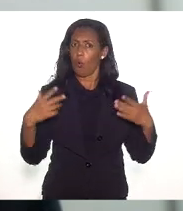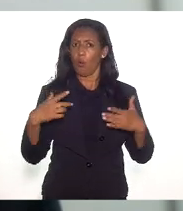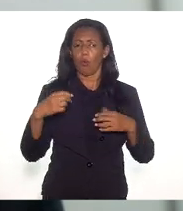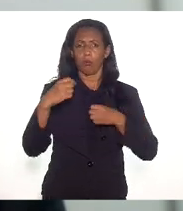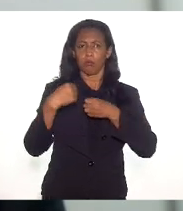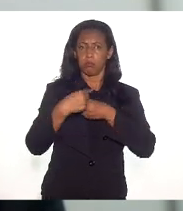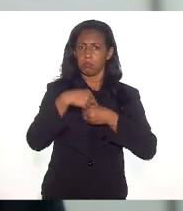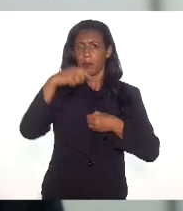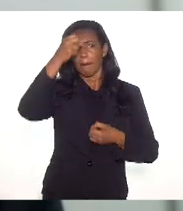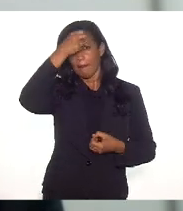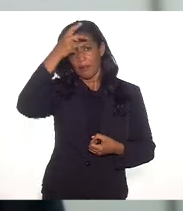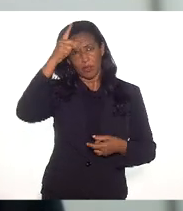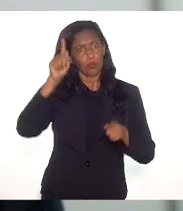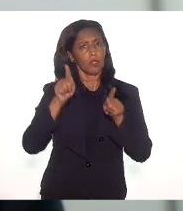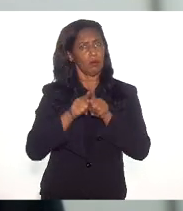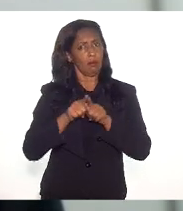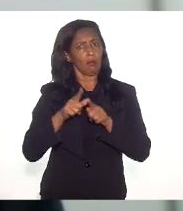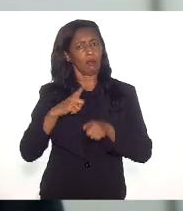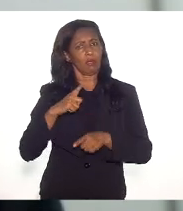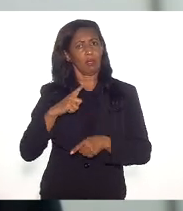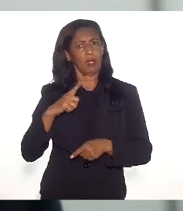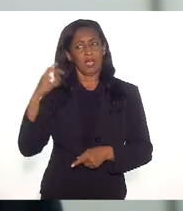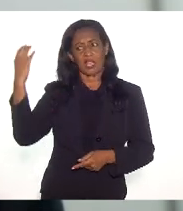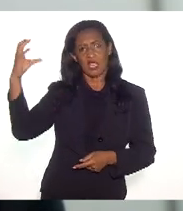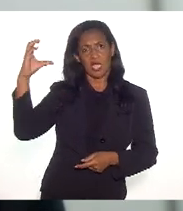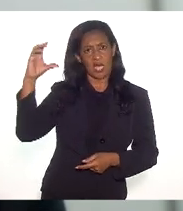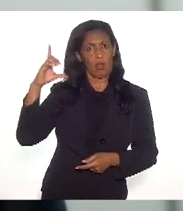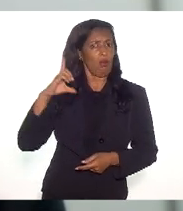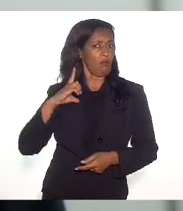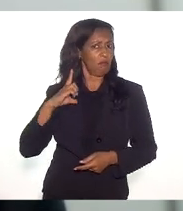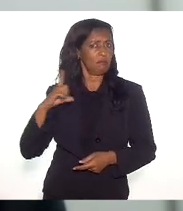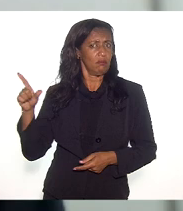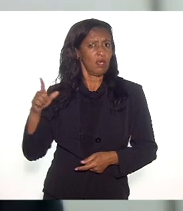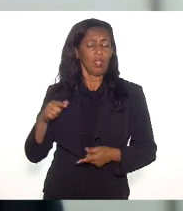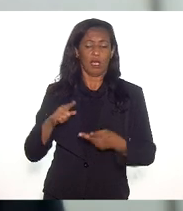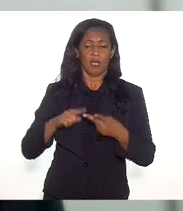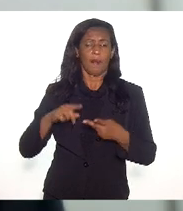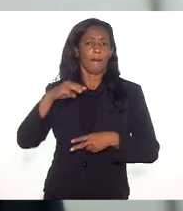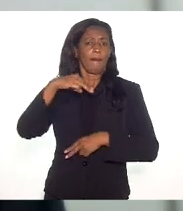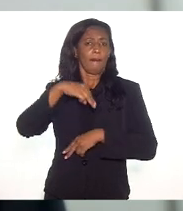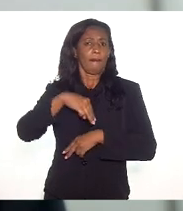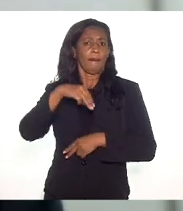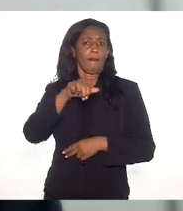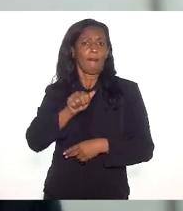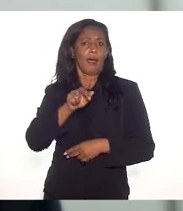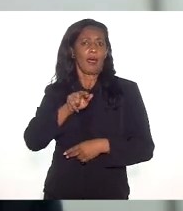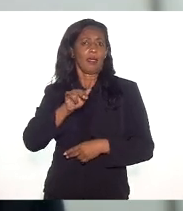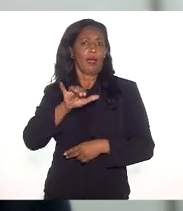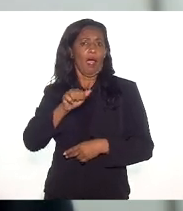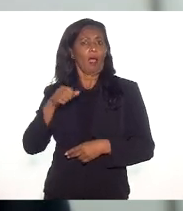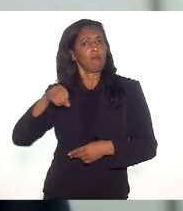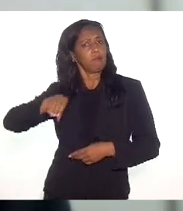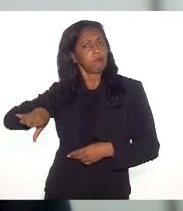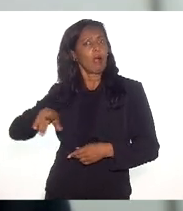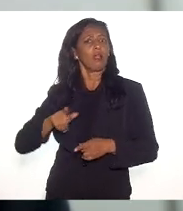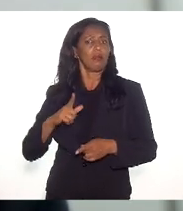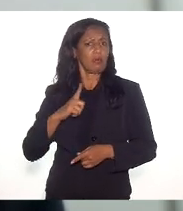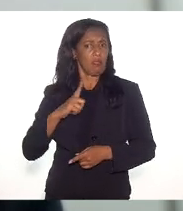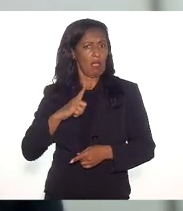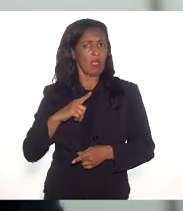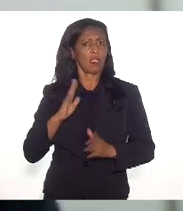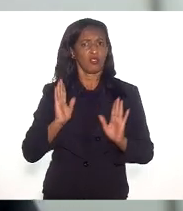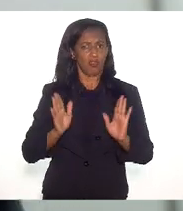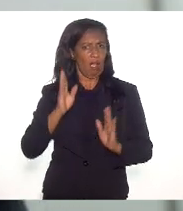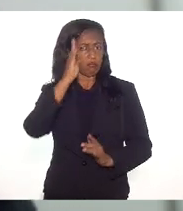Niterói e Maricá. O próprio Brasil já teve